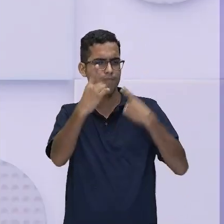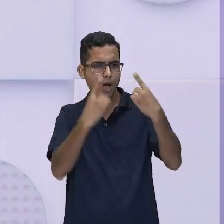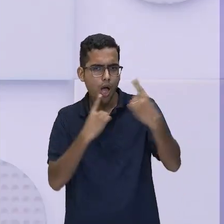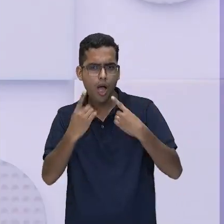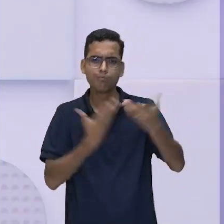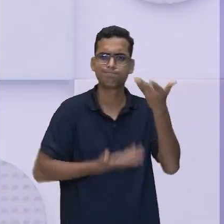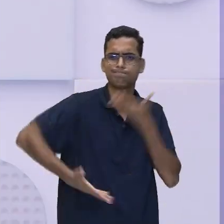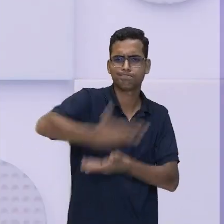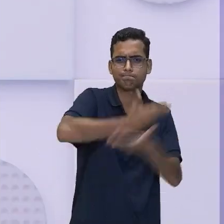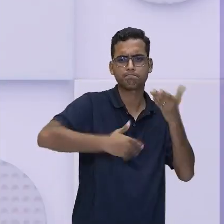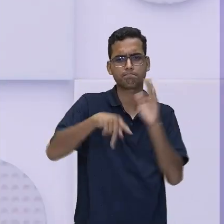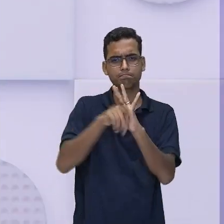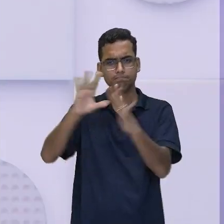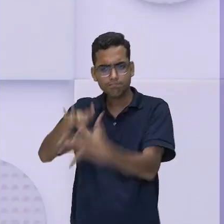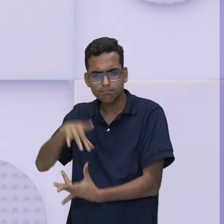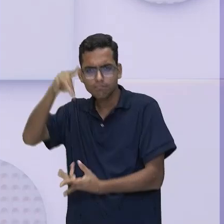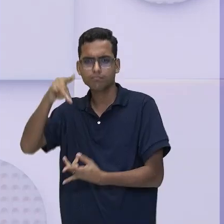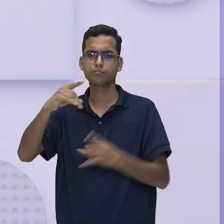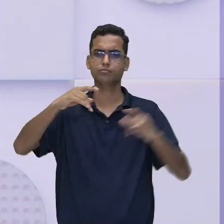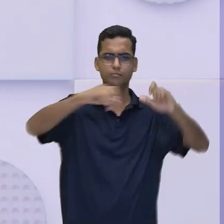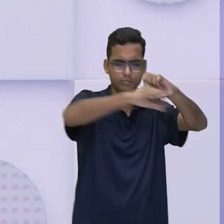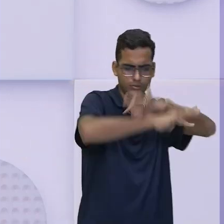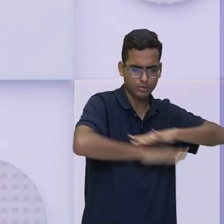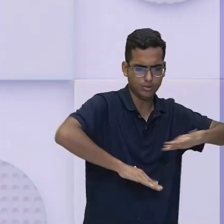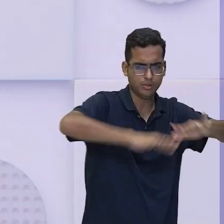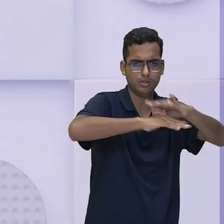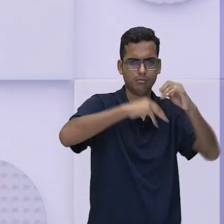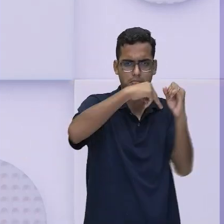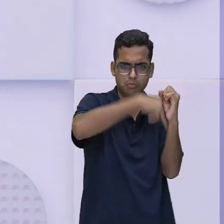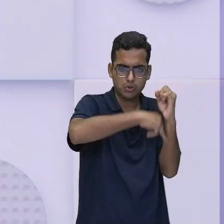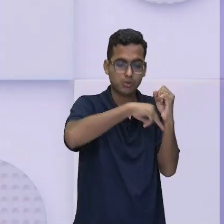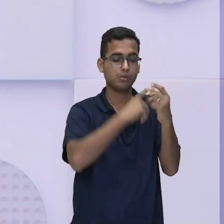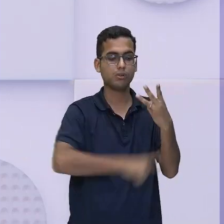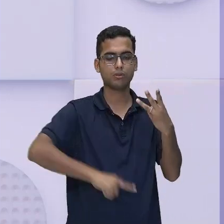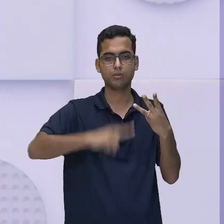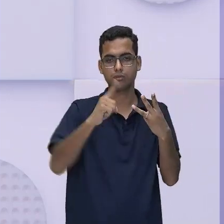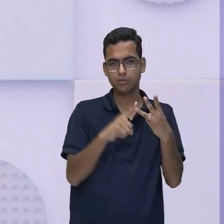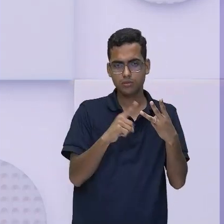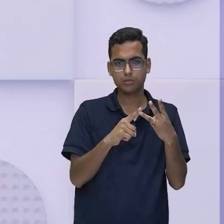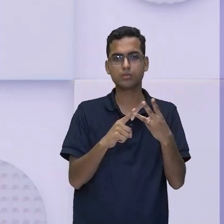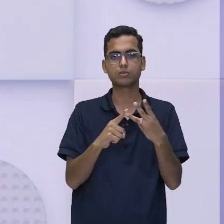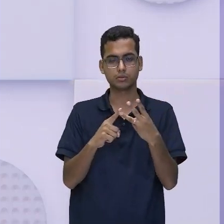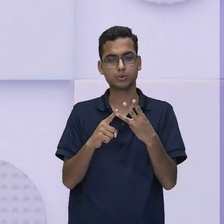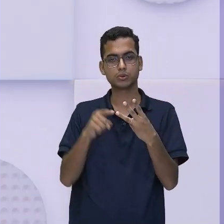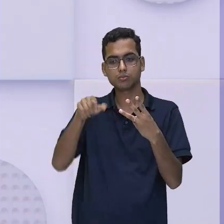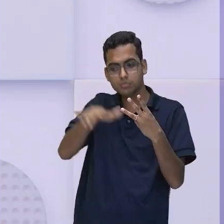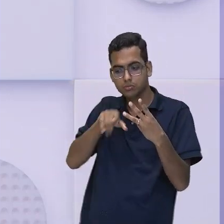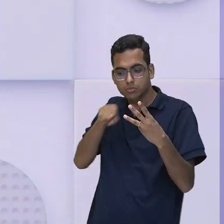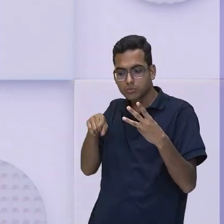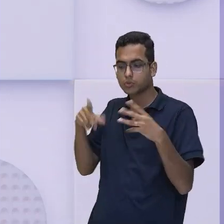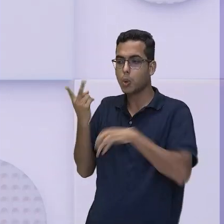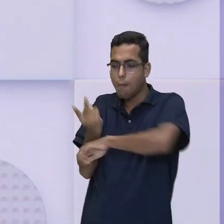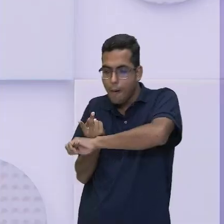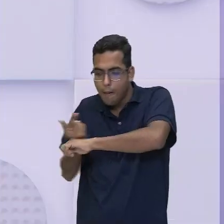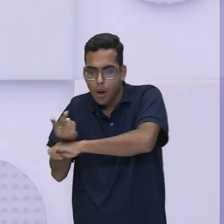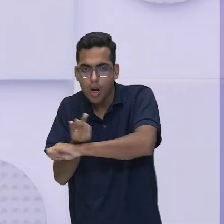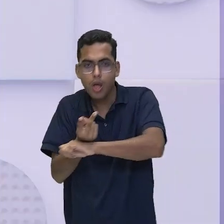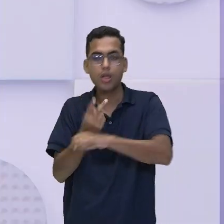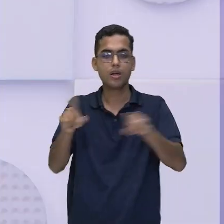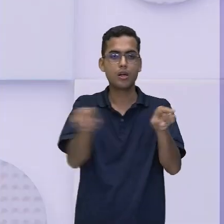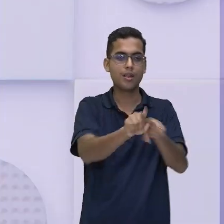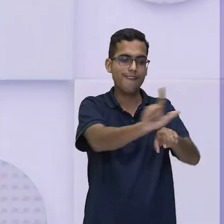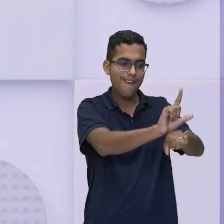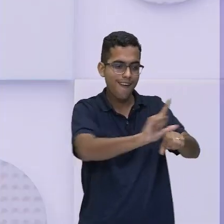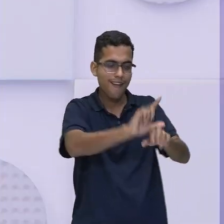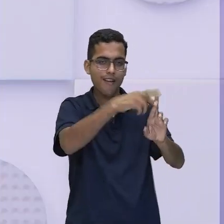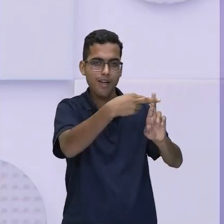sobre espiritualidade, mística, também a dimensão da espiritualidade como busca, como vocação, liderança religiosa